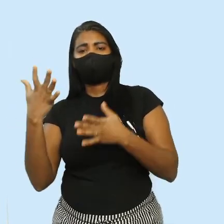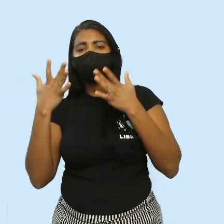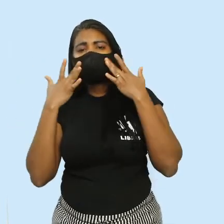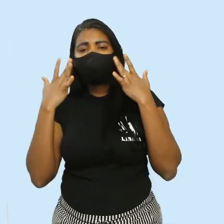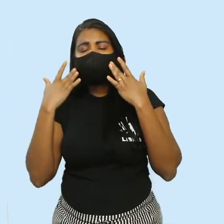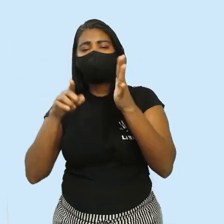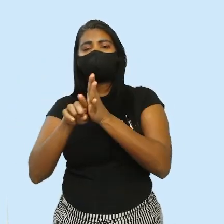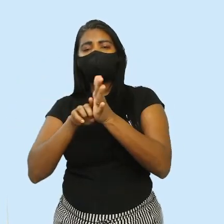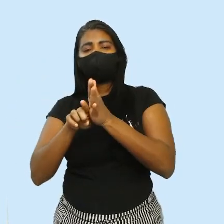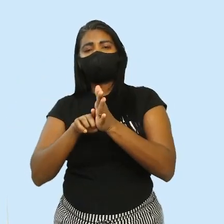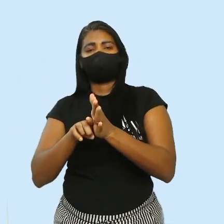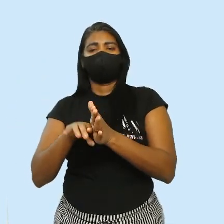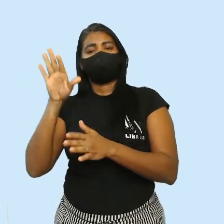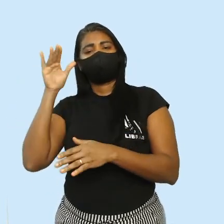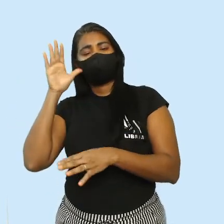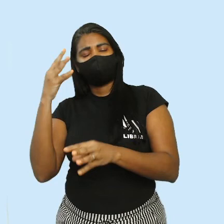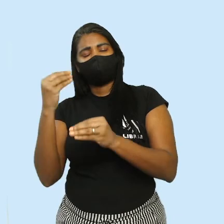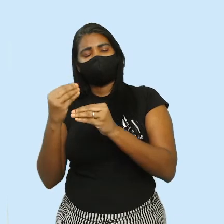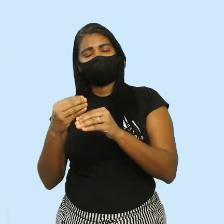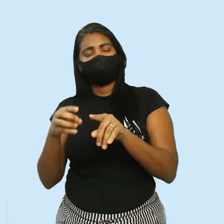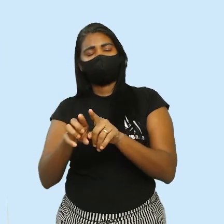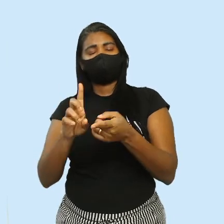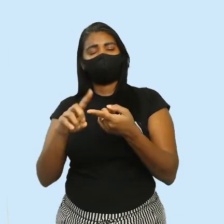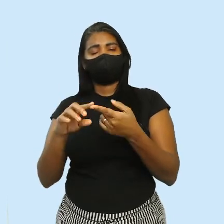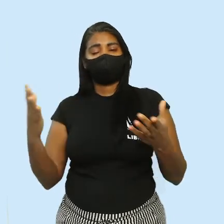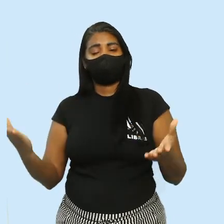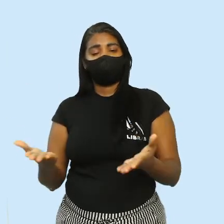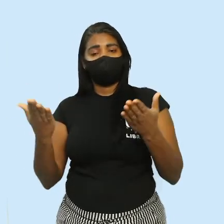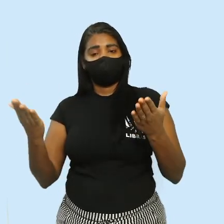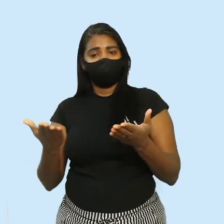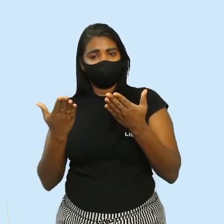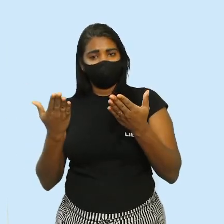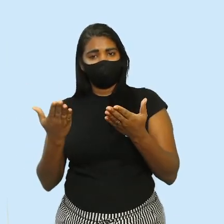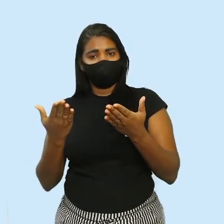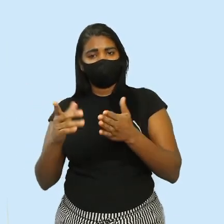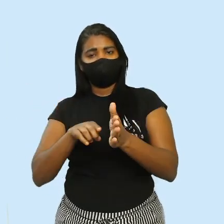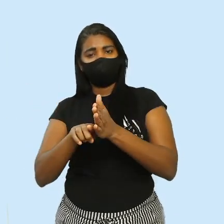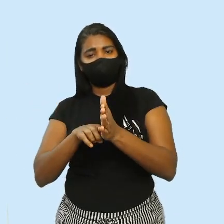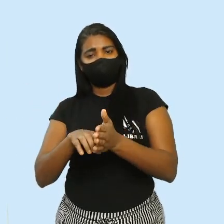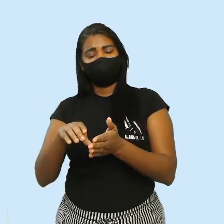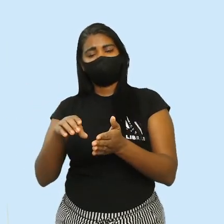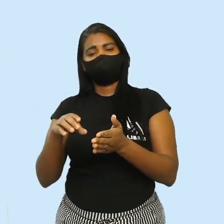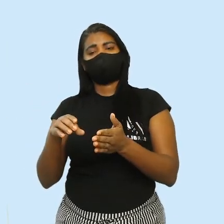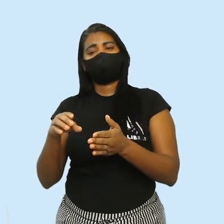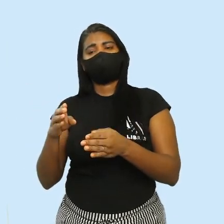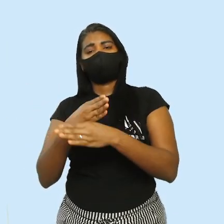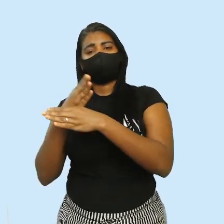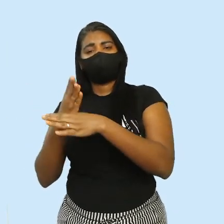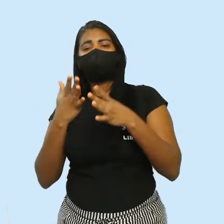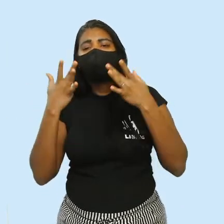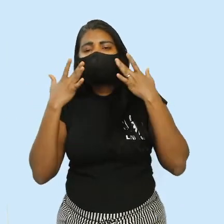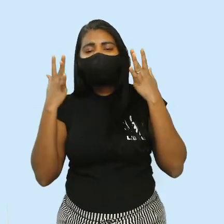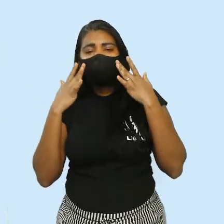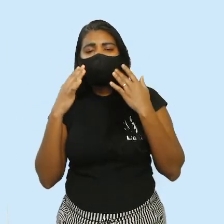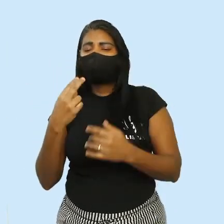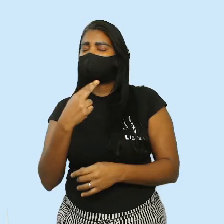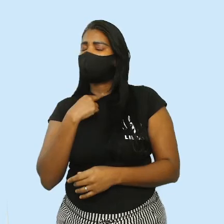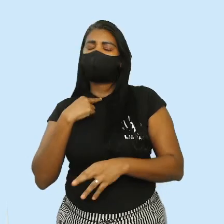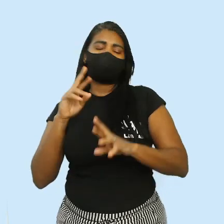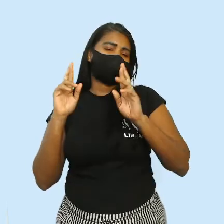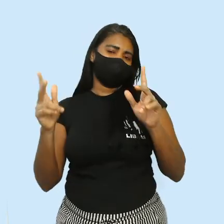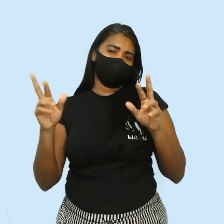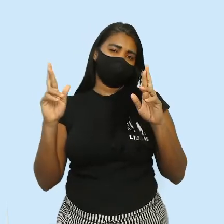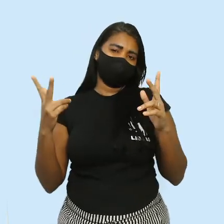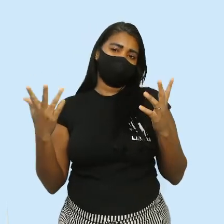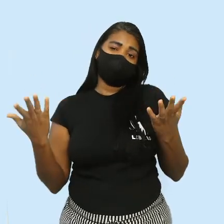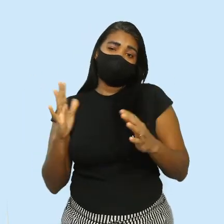pesquisa. Então, dentro desse privilégio da pesquisa cênica, não podia ser diferente. Se a gente está fechado dentro de